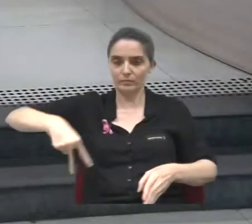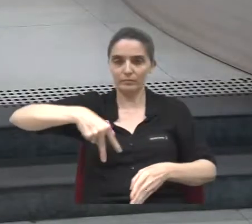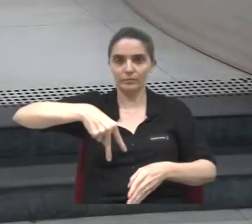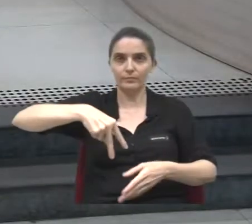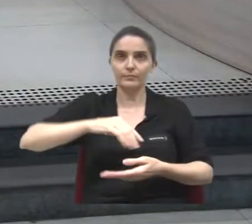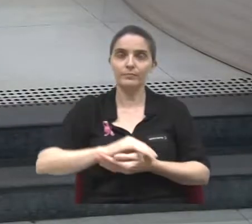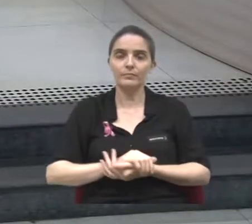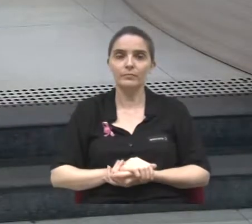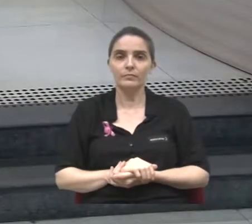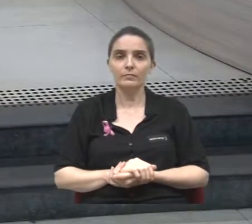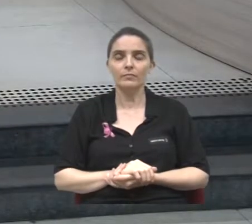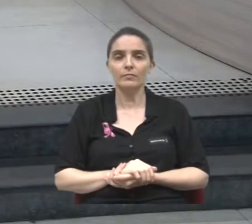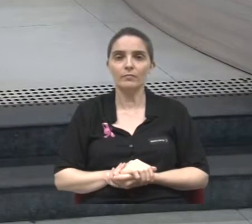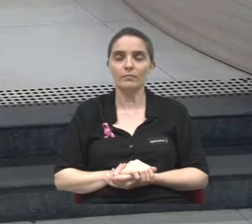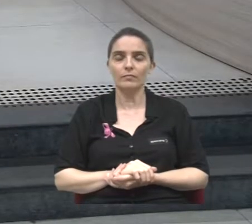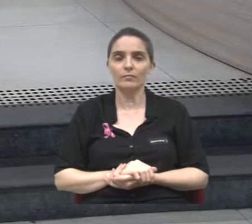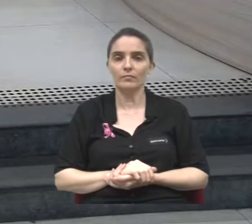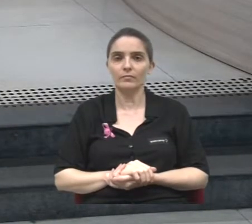para que possa